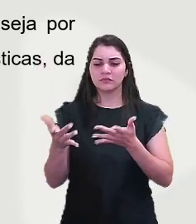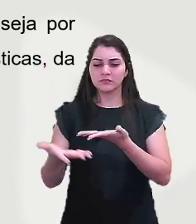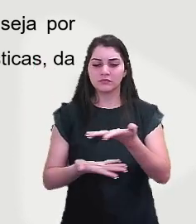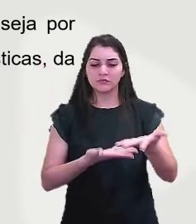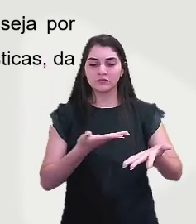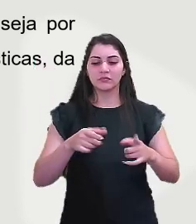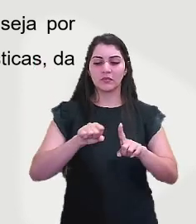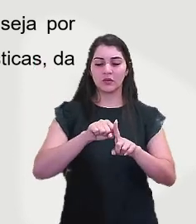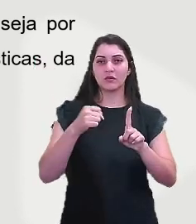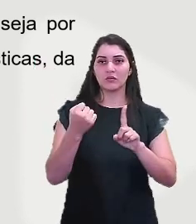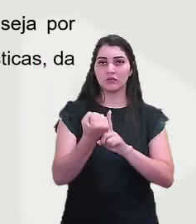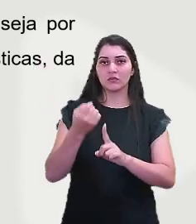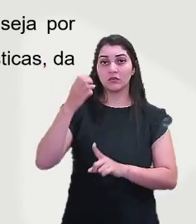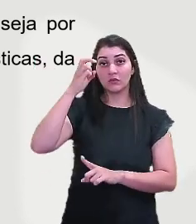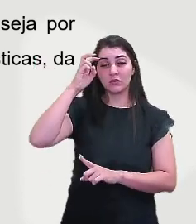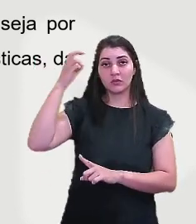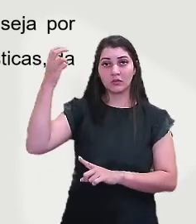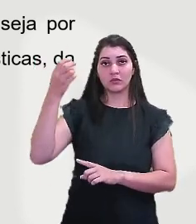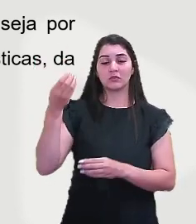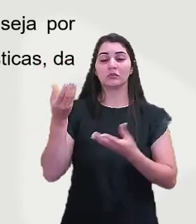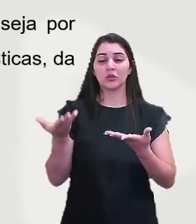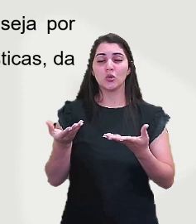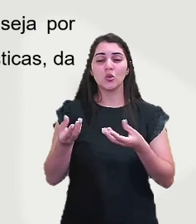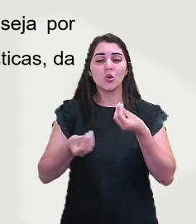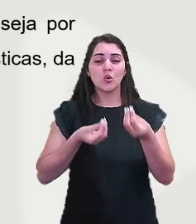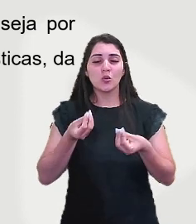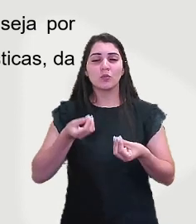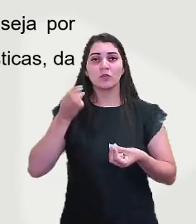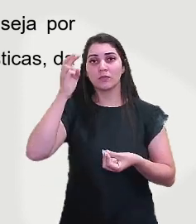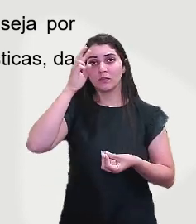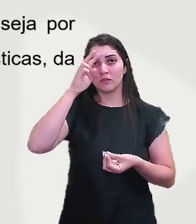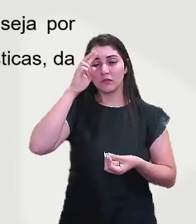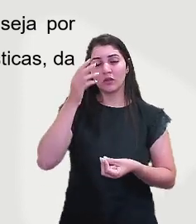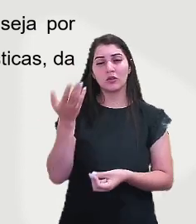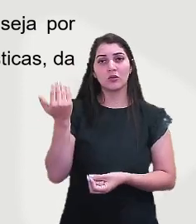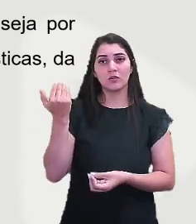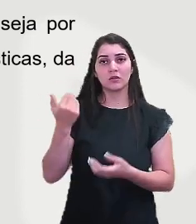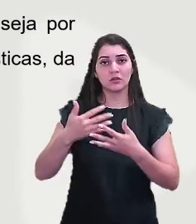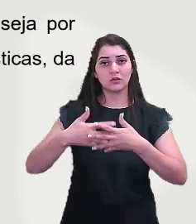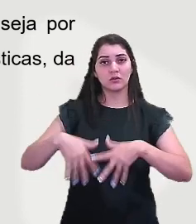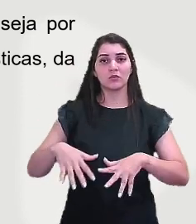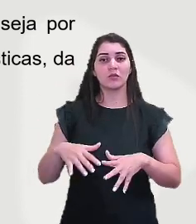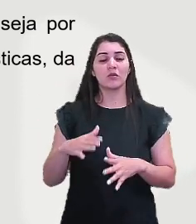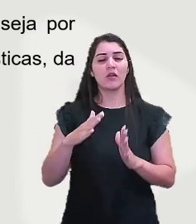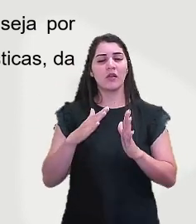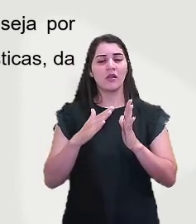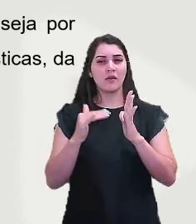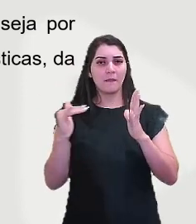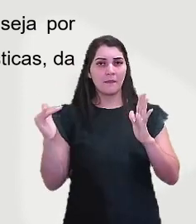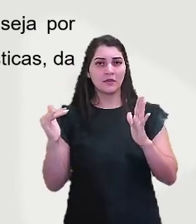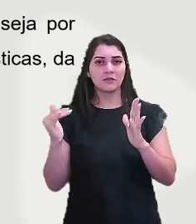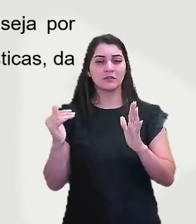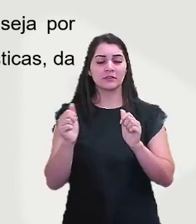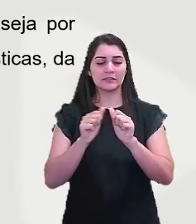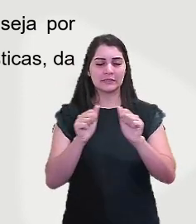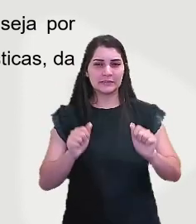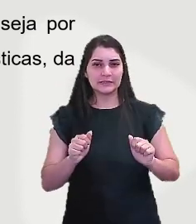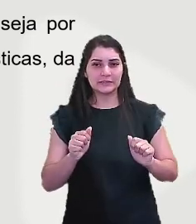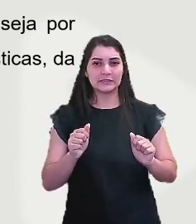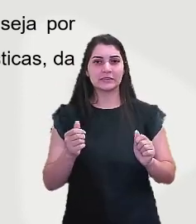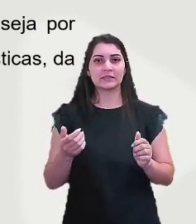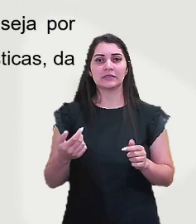social e culturalmente, seja por meio da história e deste passado comum, das manifestações artísticas de corpo,